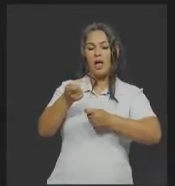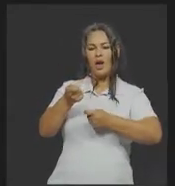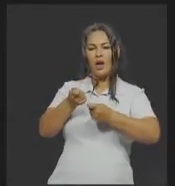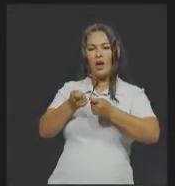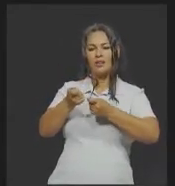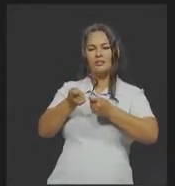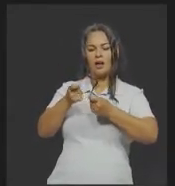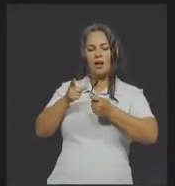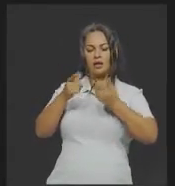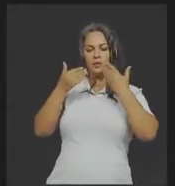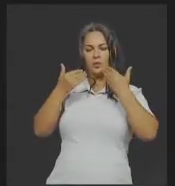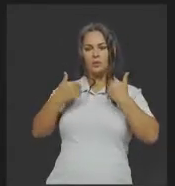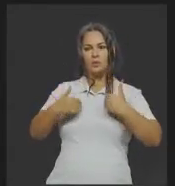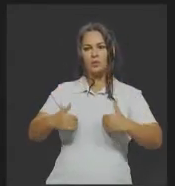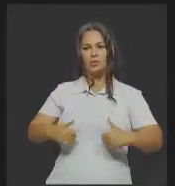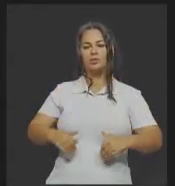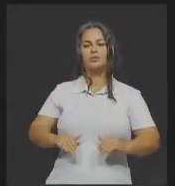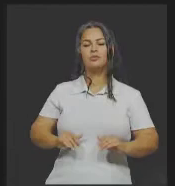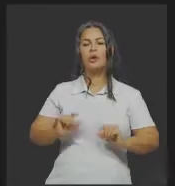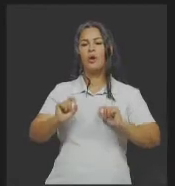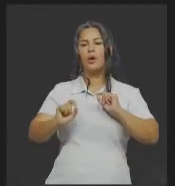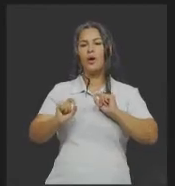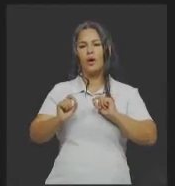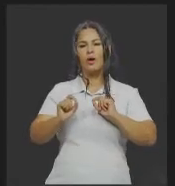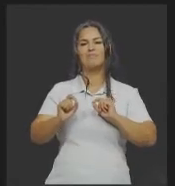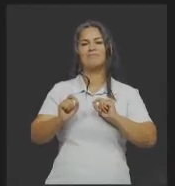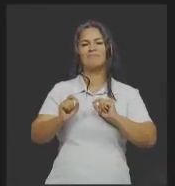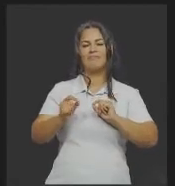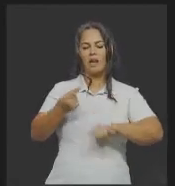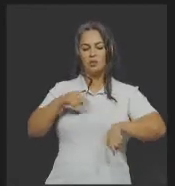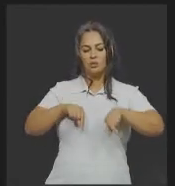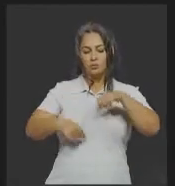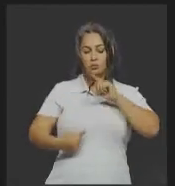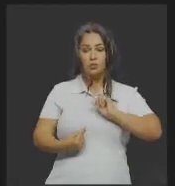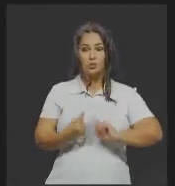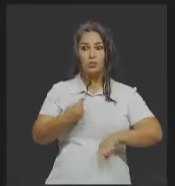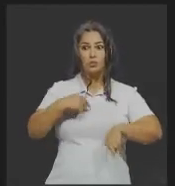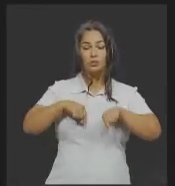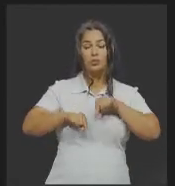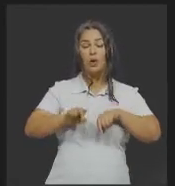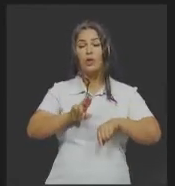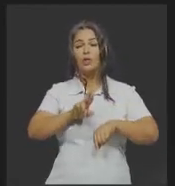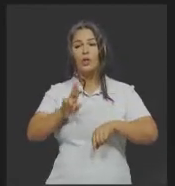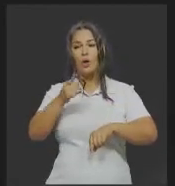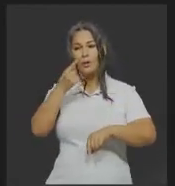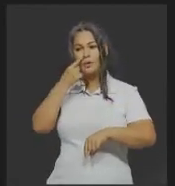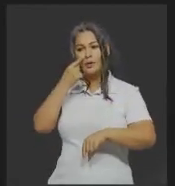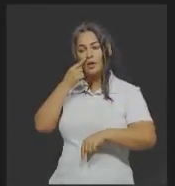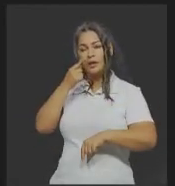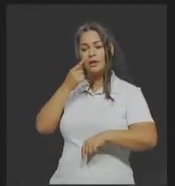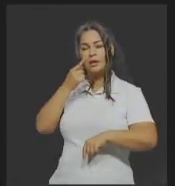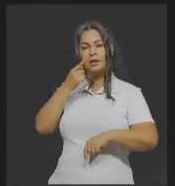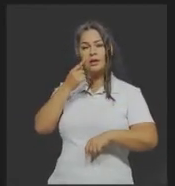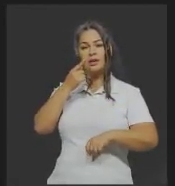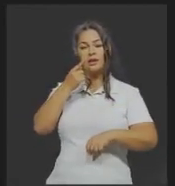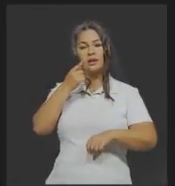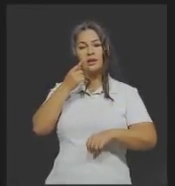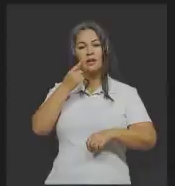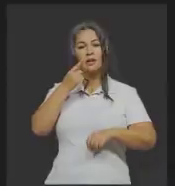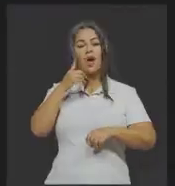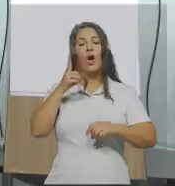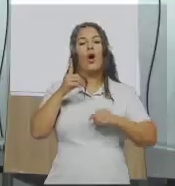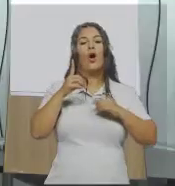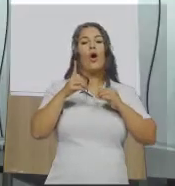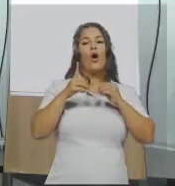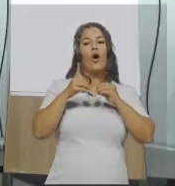das atividades do corpo humano por meio de mensageiros químicos denominados hormônios.